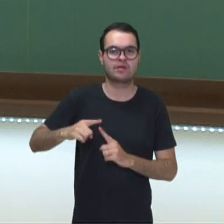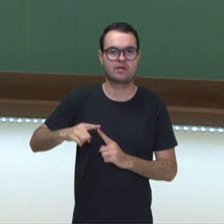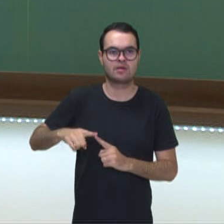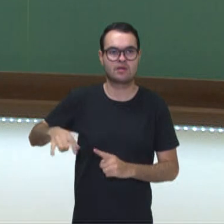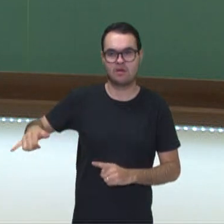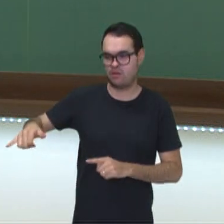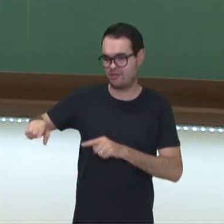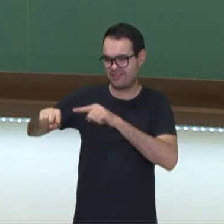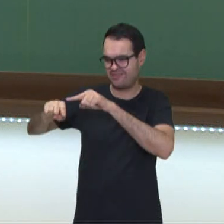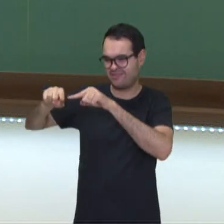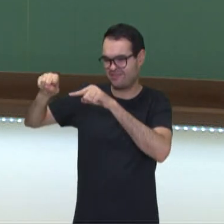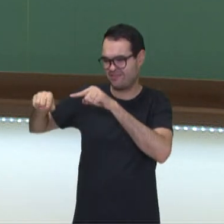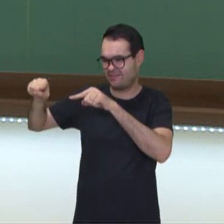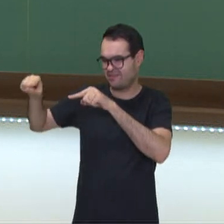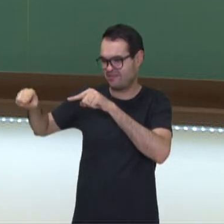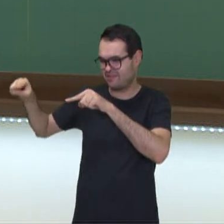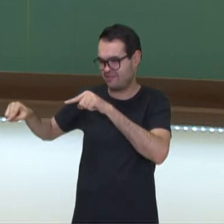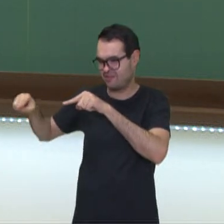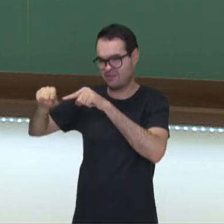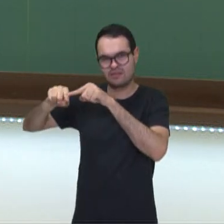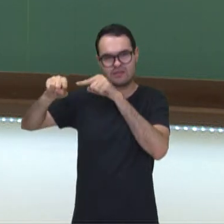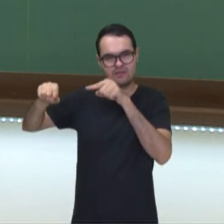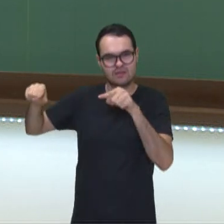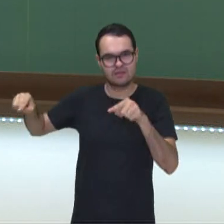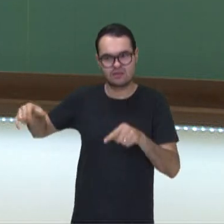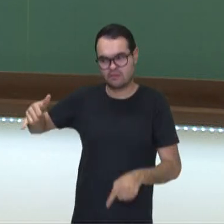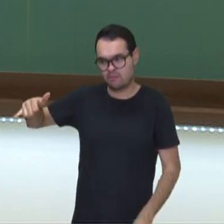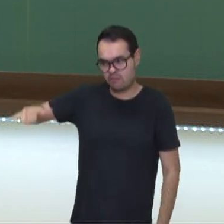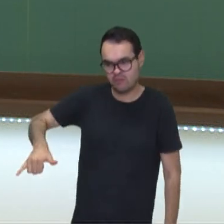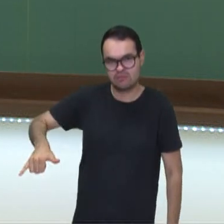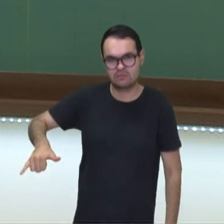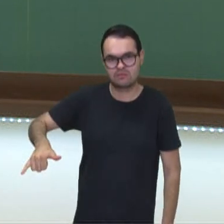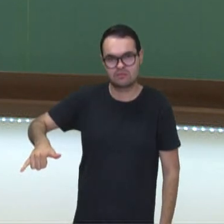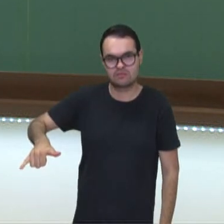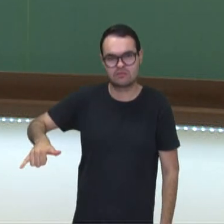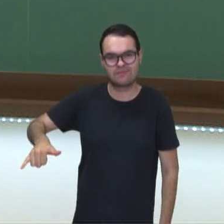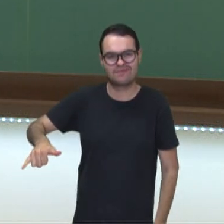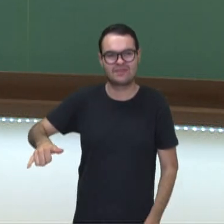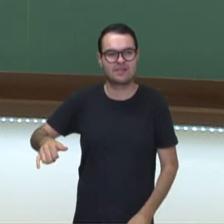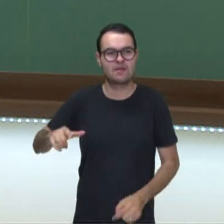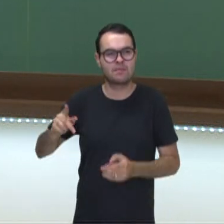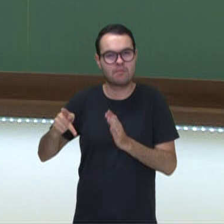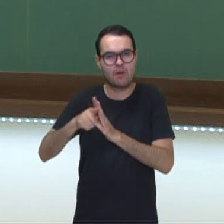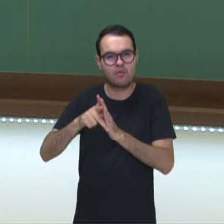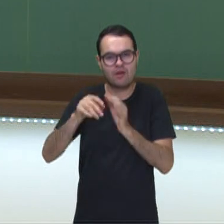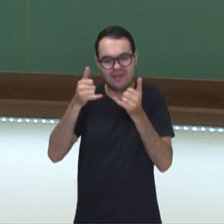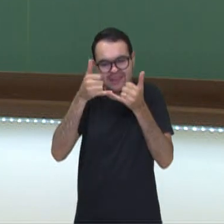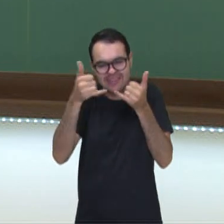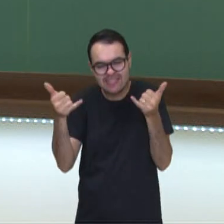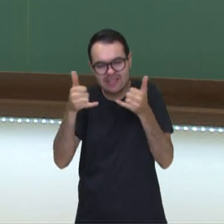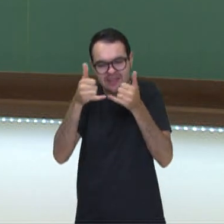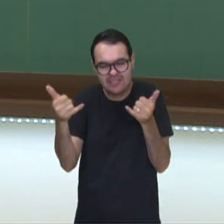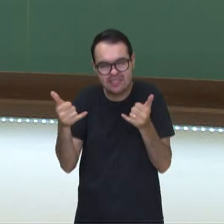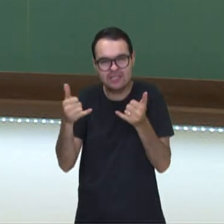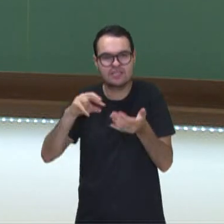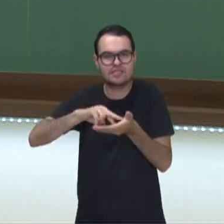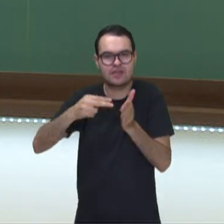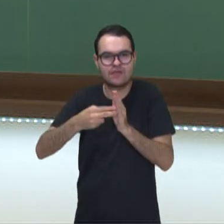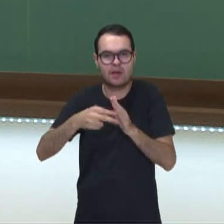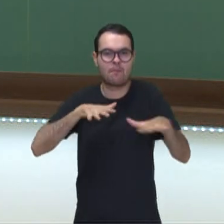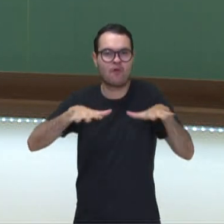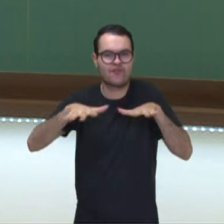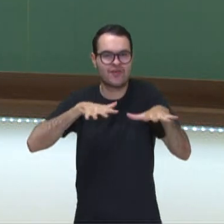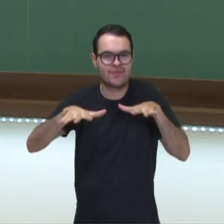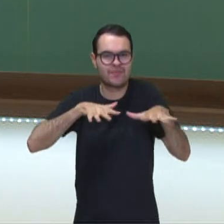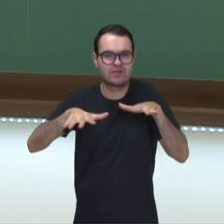curvas cinéticas. Em cima das suas mãos aparecem 2 traços, três linhas suaves indicando o movimento.